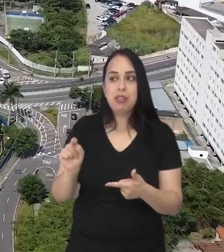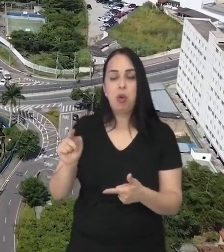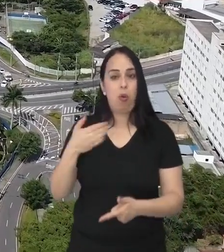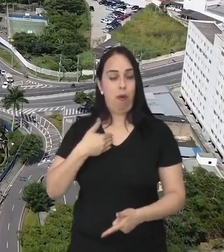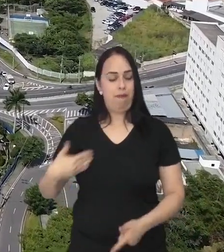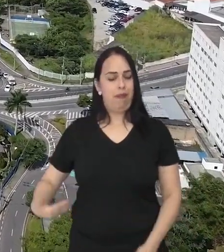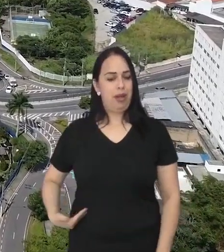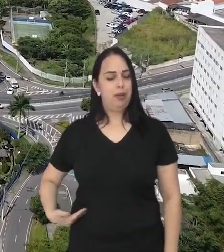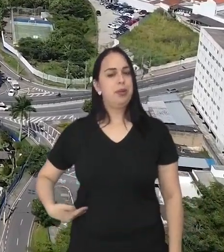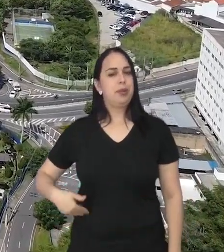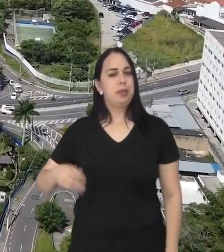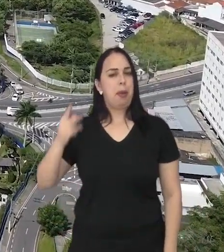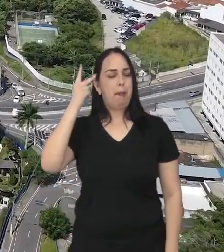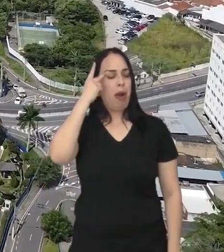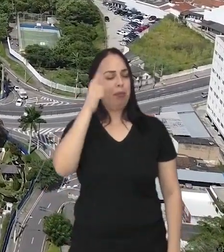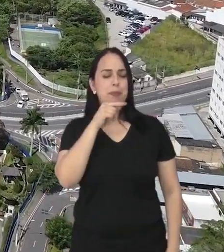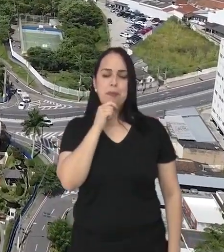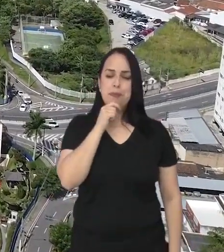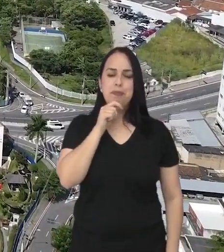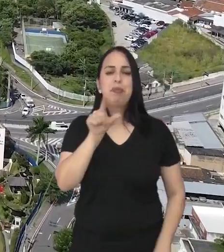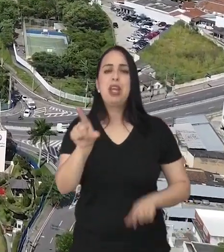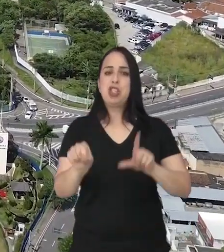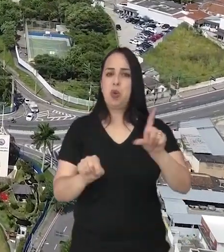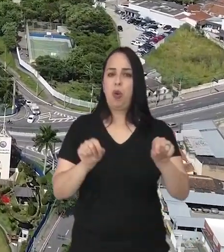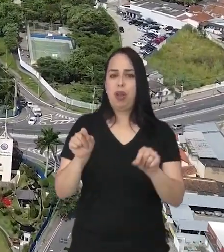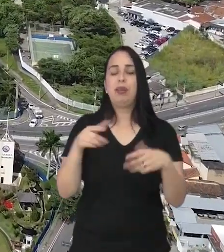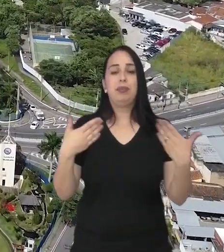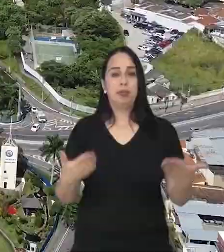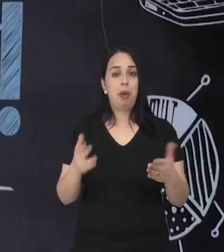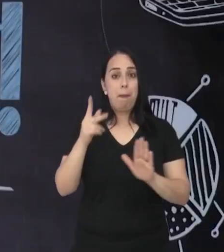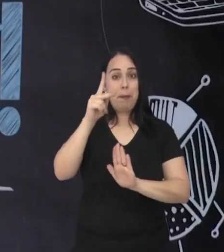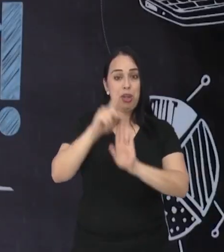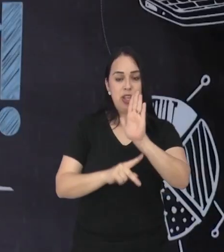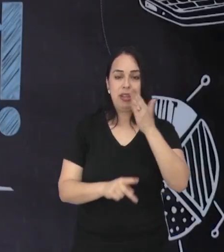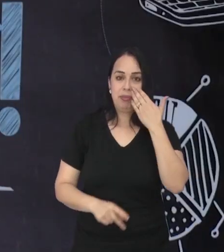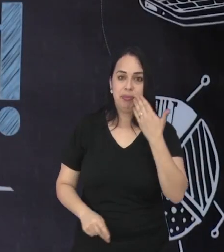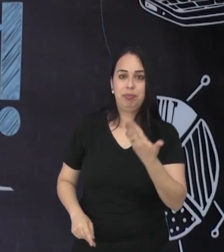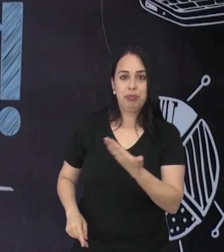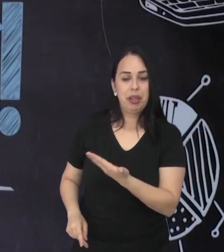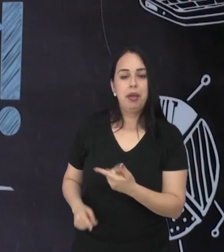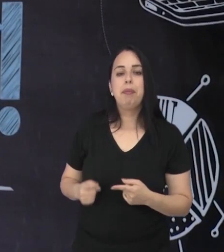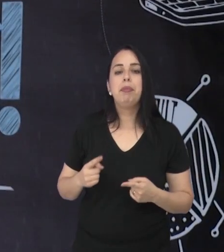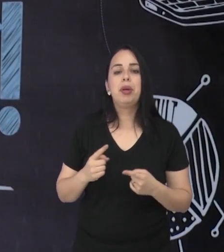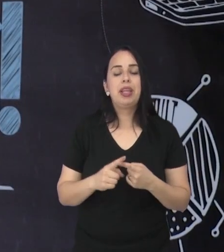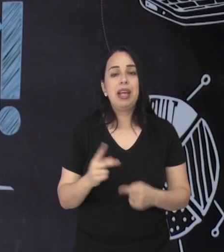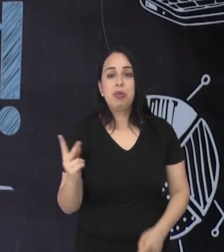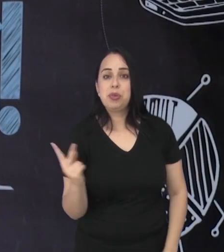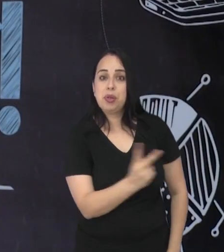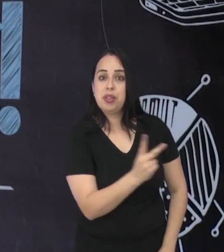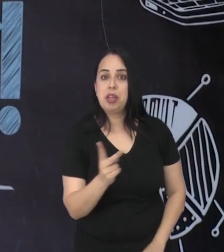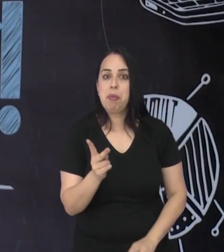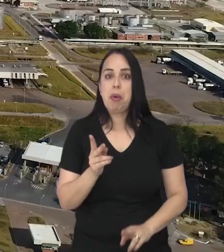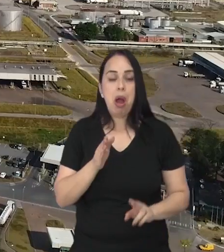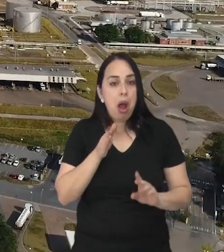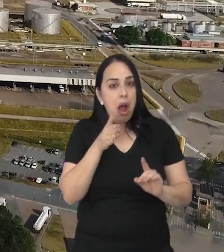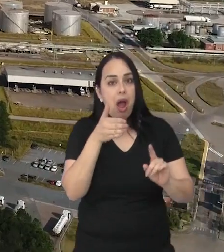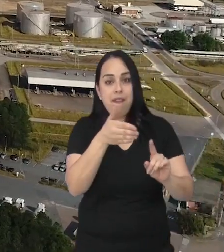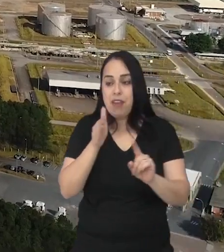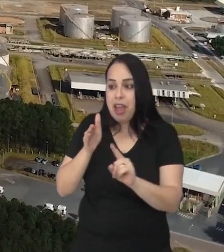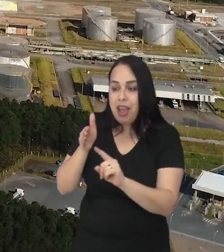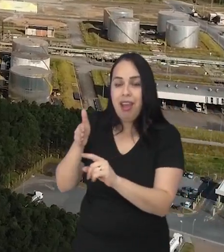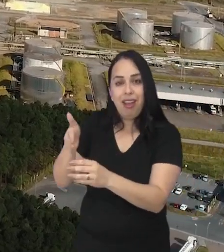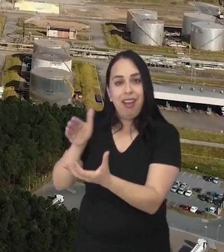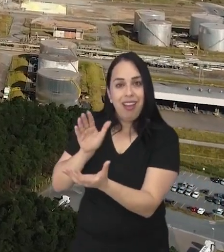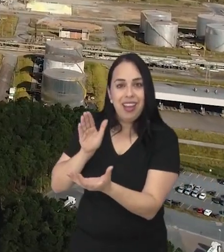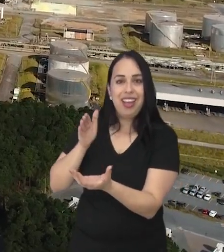e Campinas foram as cidades escolhidas pelo governo de São Paulo para a criação do projeto, o Janela Única,